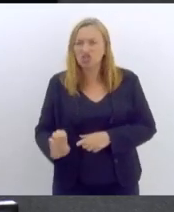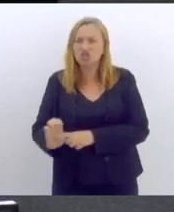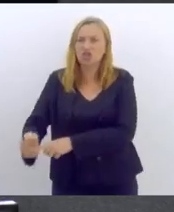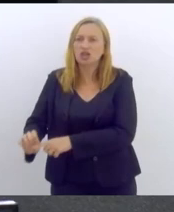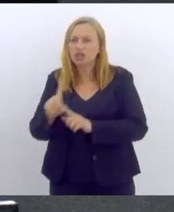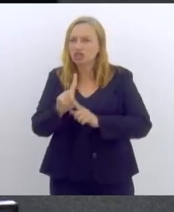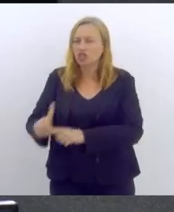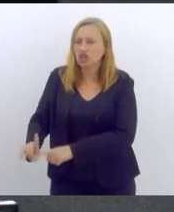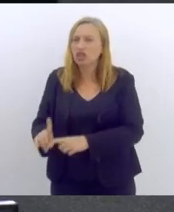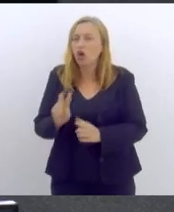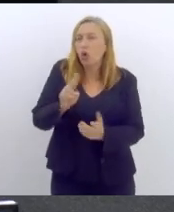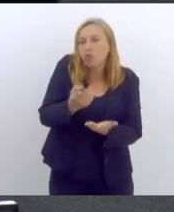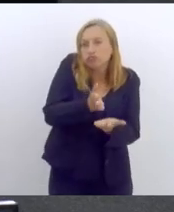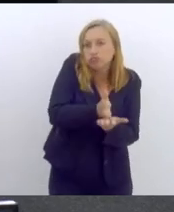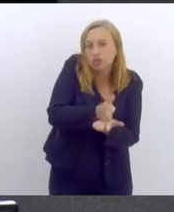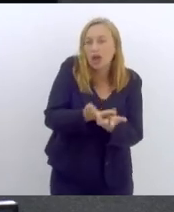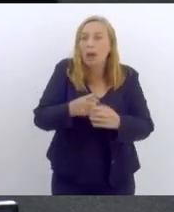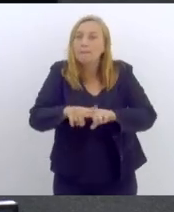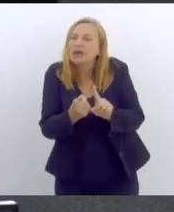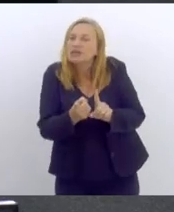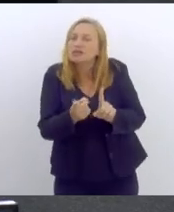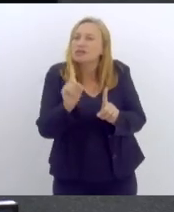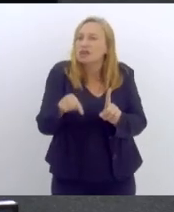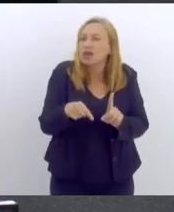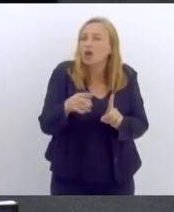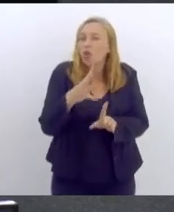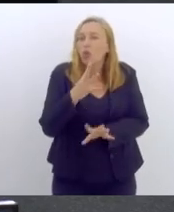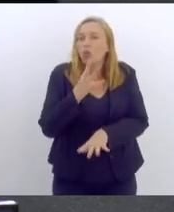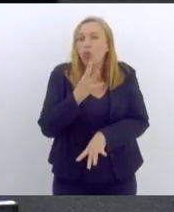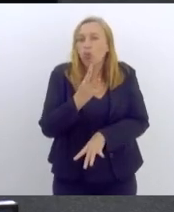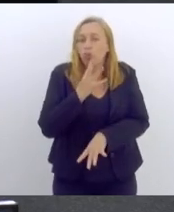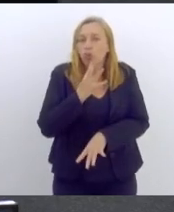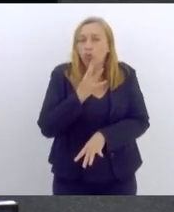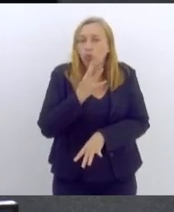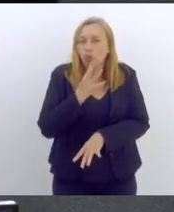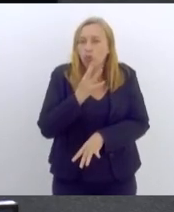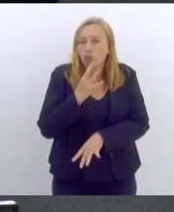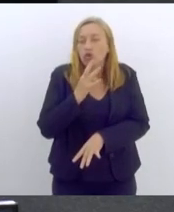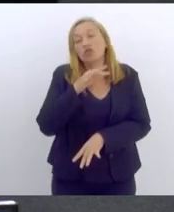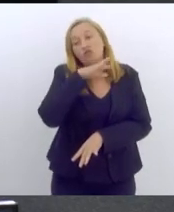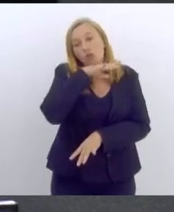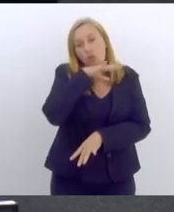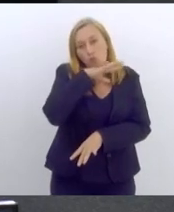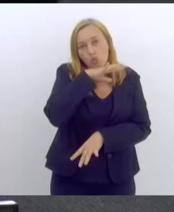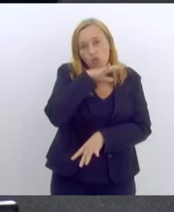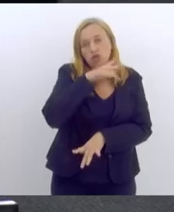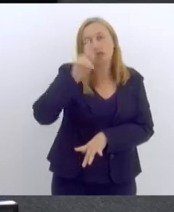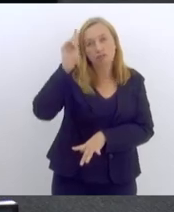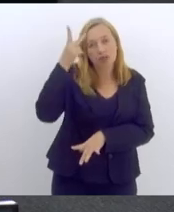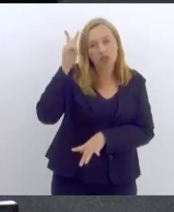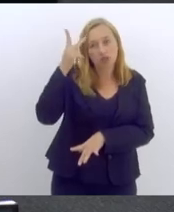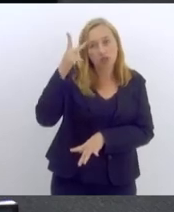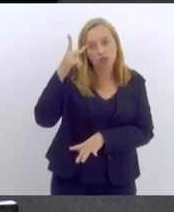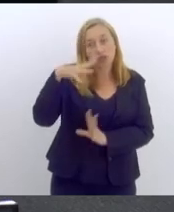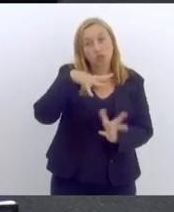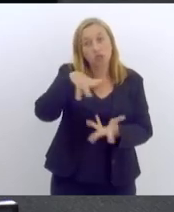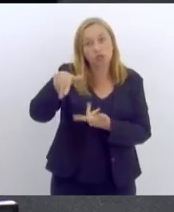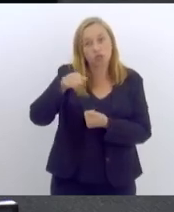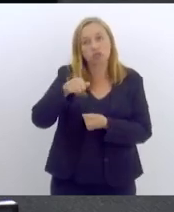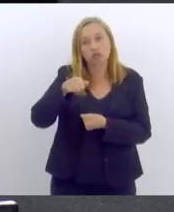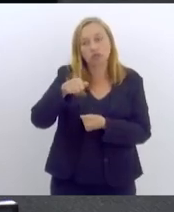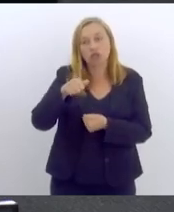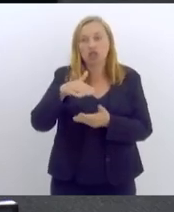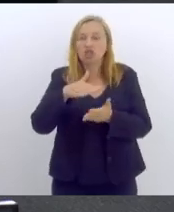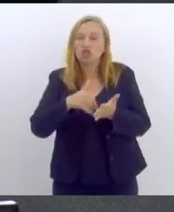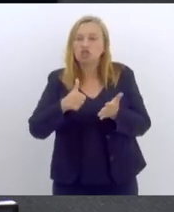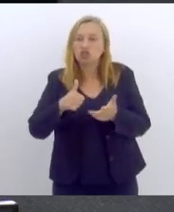ou de centro, isso é uma questão de fazer o reconhecimento daquilo que foi ruim para a história do mundo e que tirou a